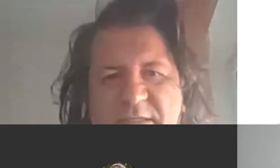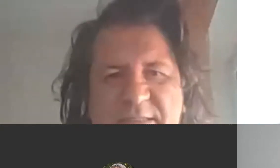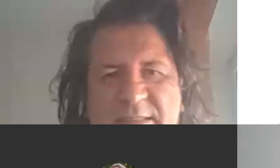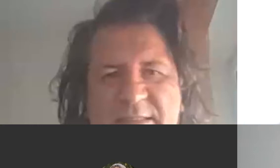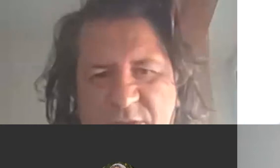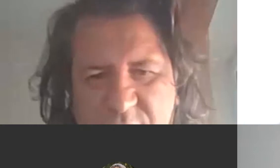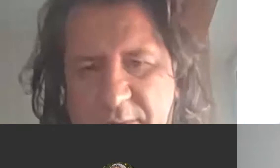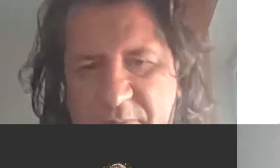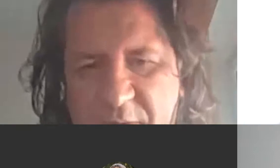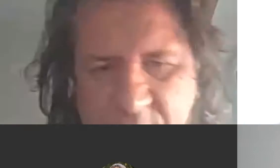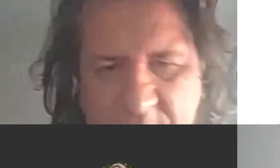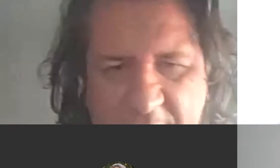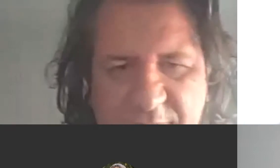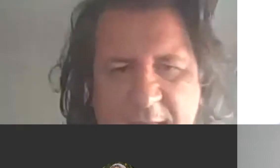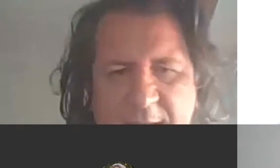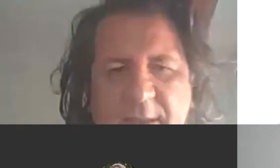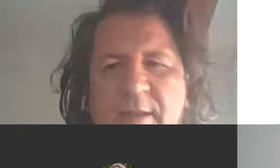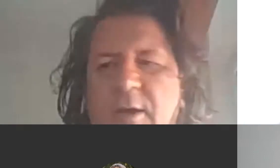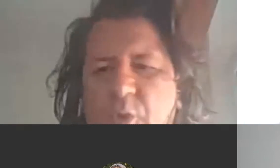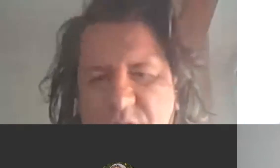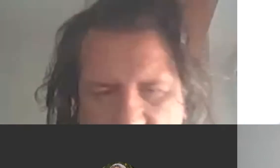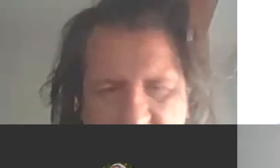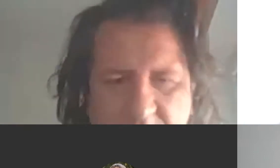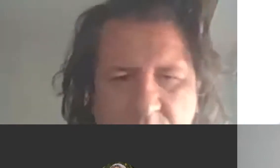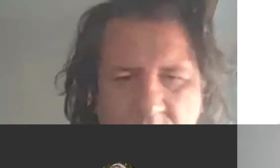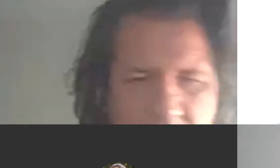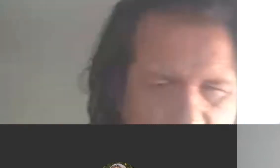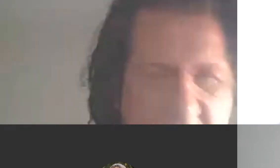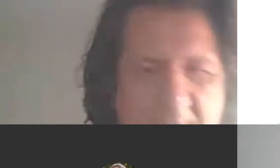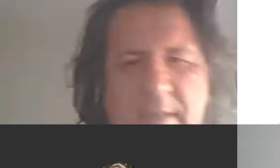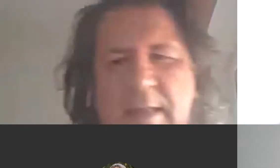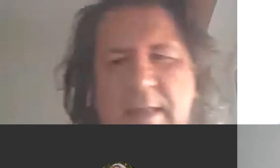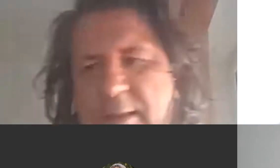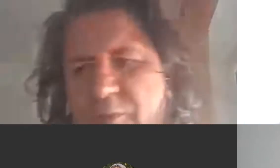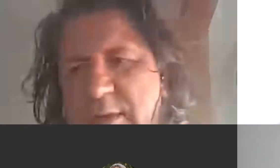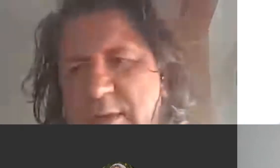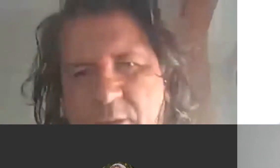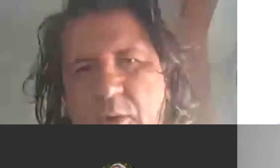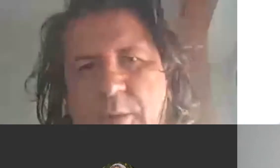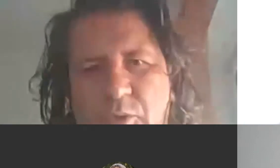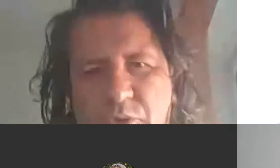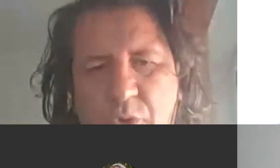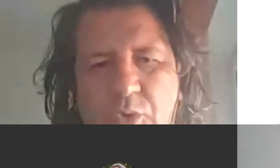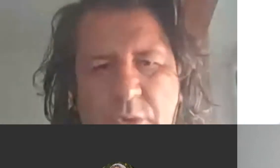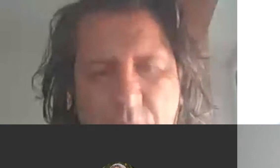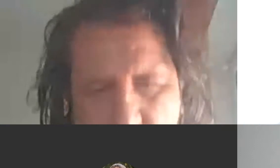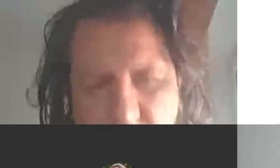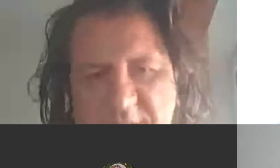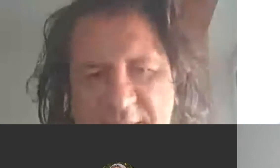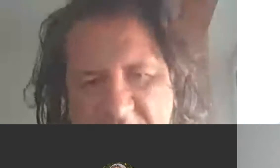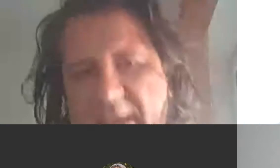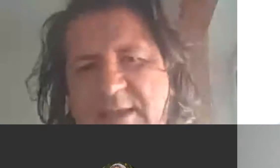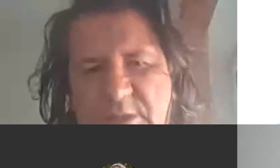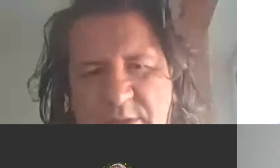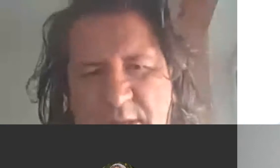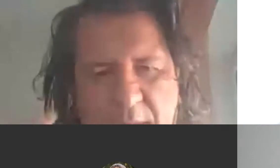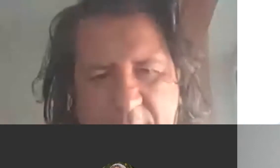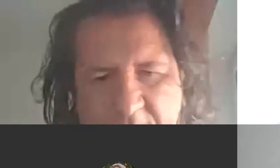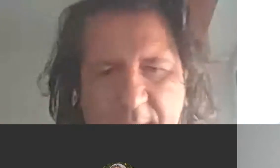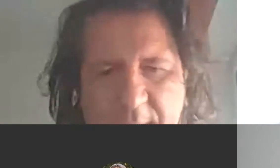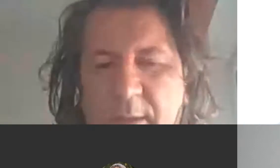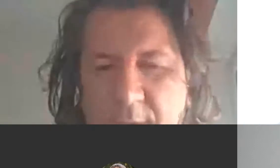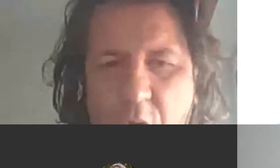Então, se a universidade na época tipográfica era o isolamento em biblioteca e, portanto, a produção de conteúdo em